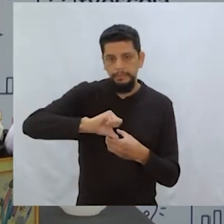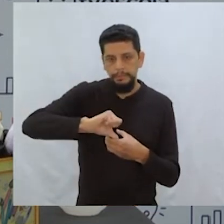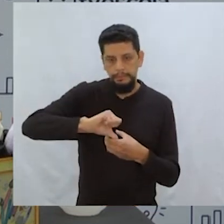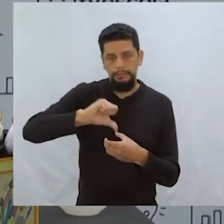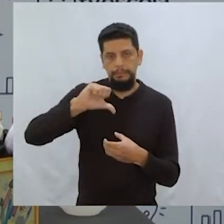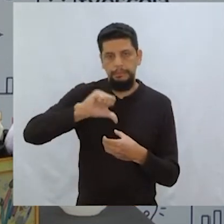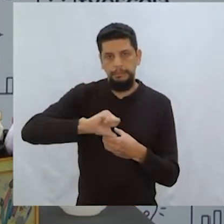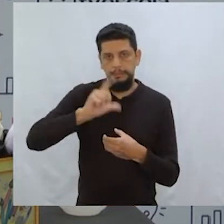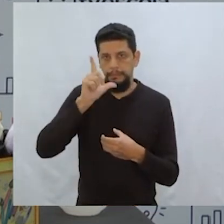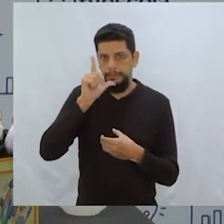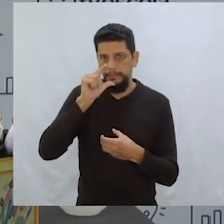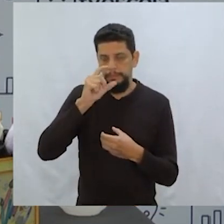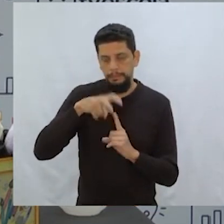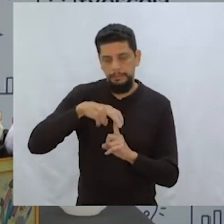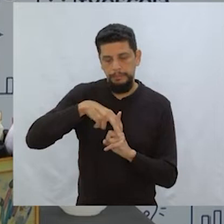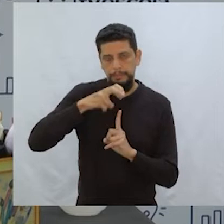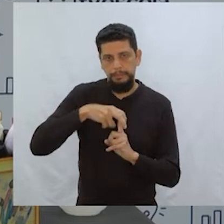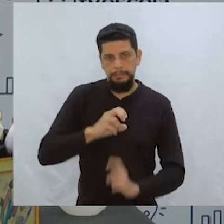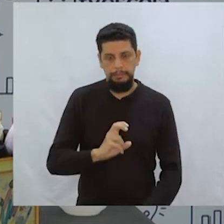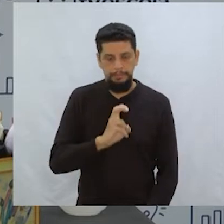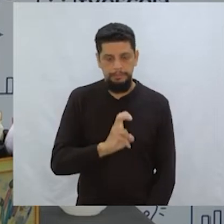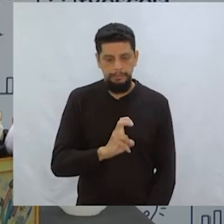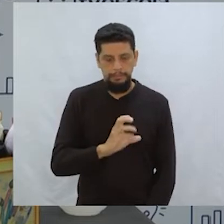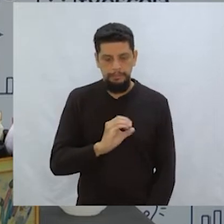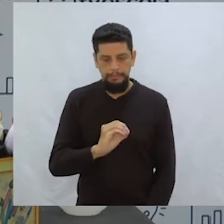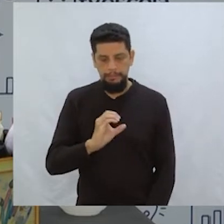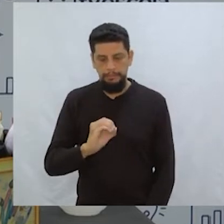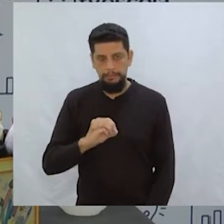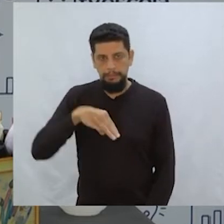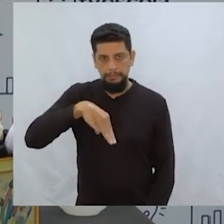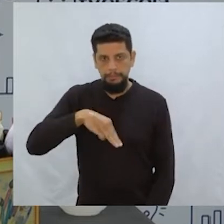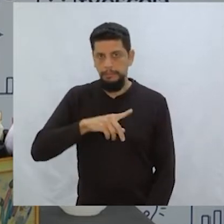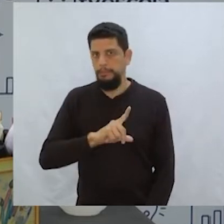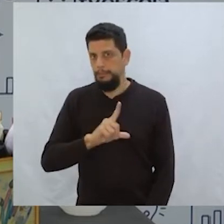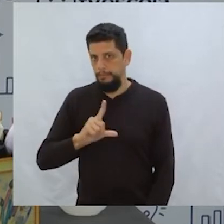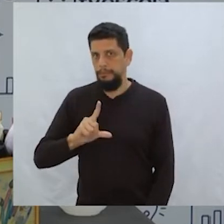Vamos colocar na outra garrafa de 500 ml.